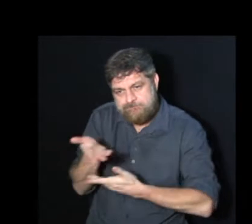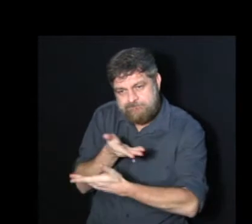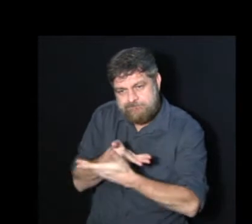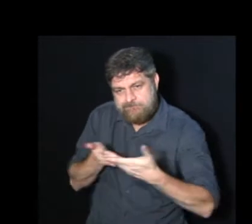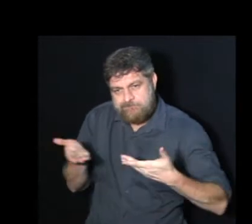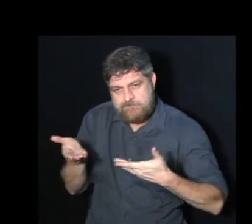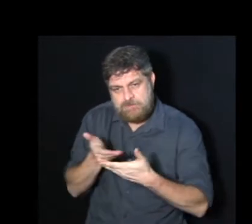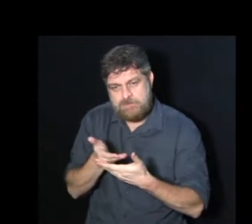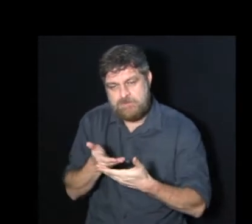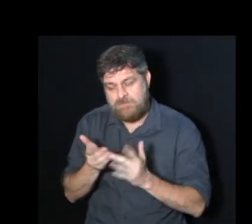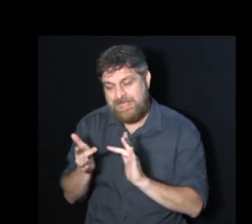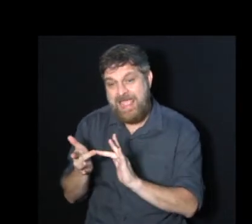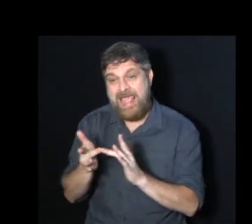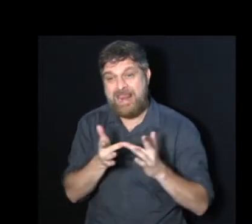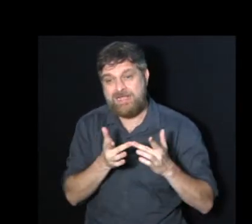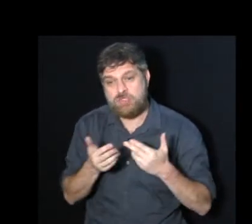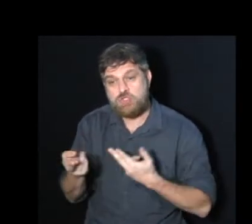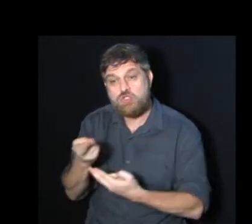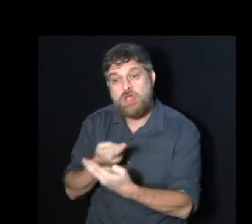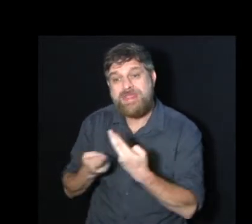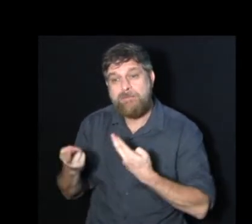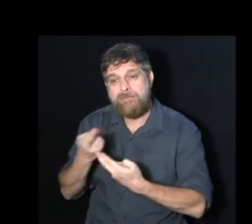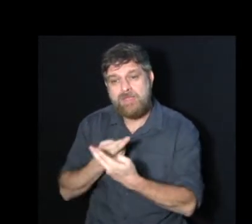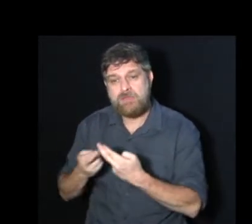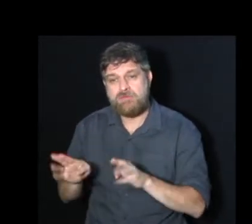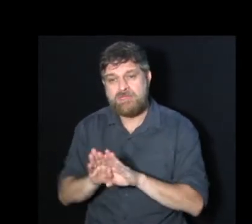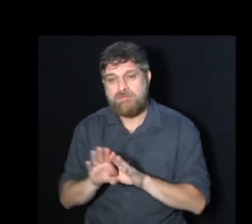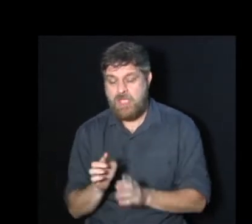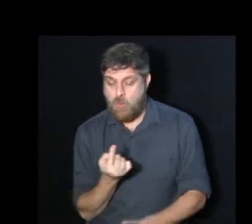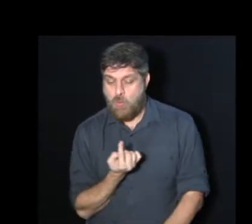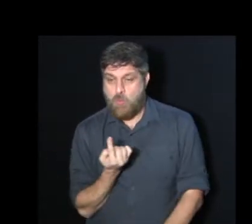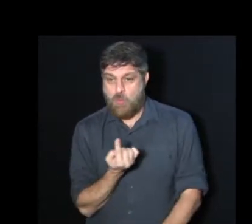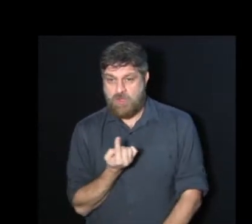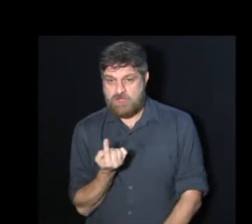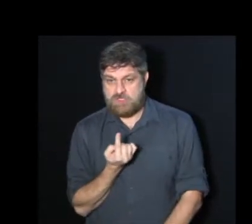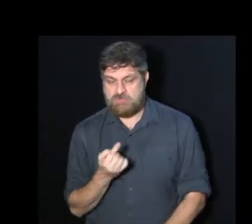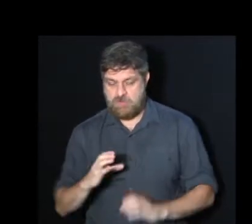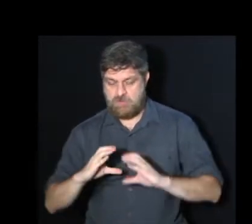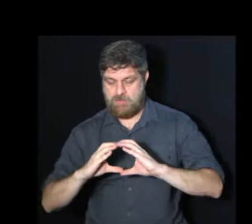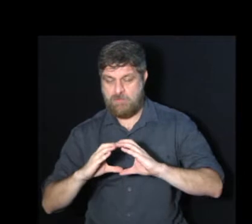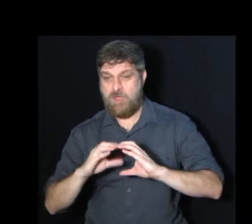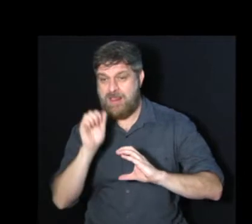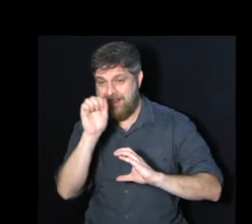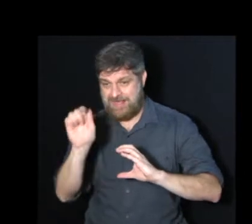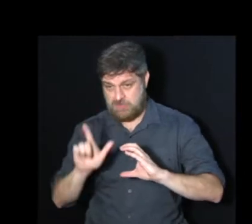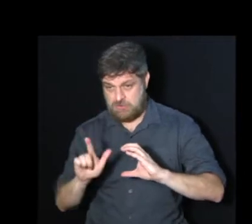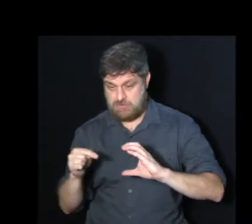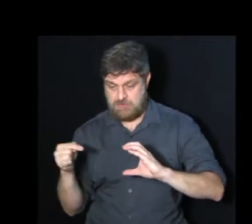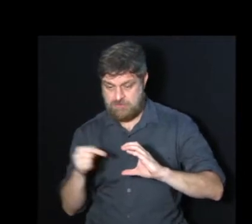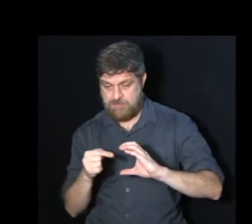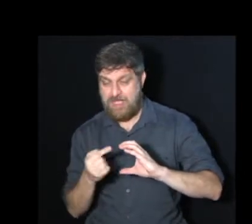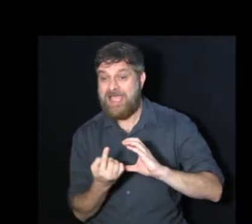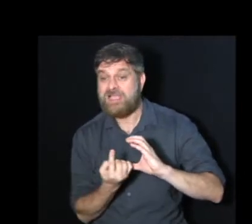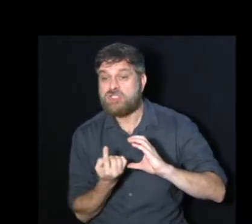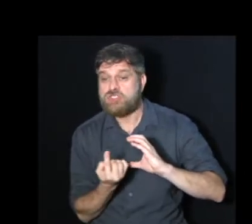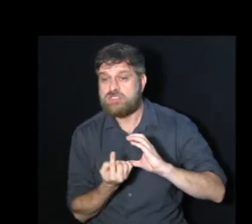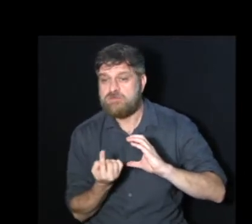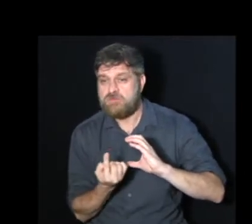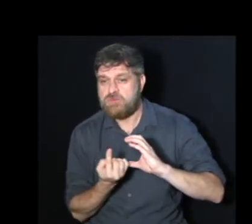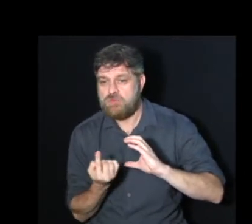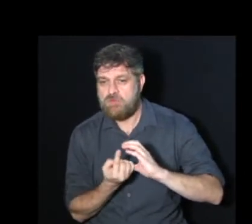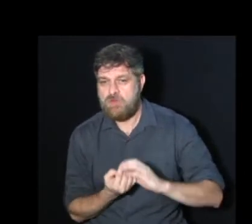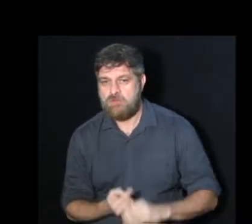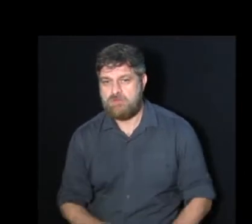filhos, ao âmbito individual. E cada uma dessas esferas tem respostas e tem